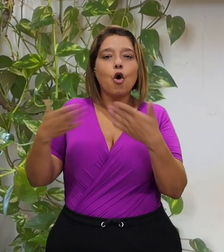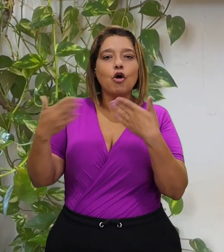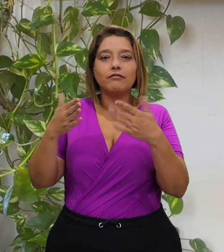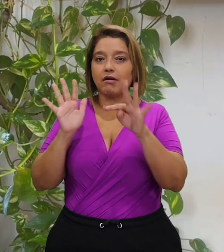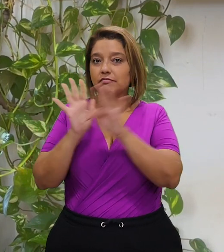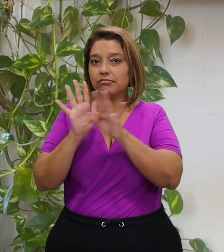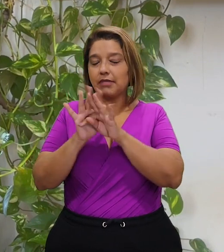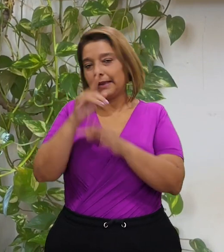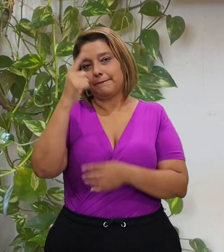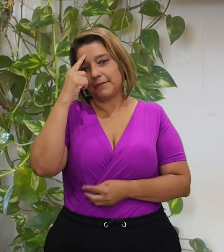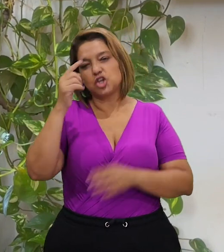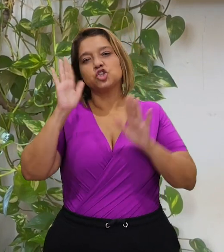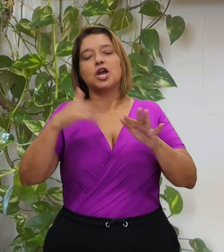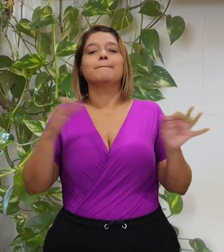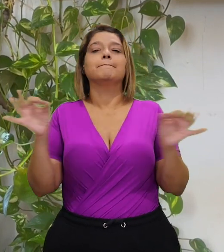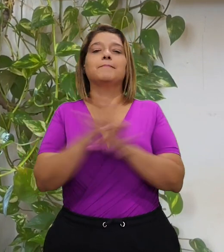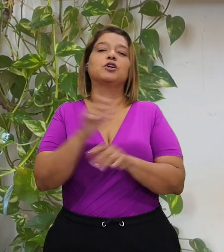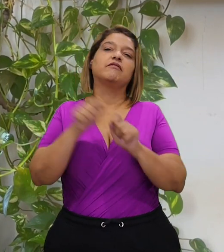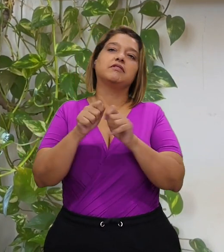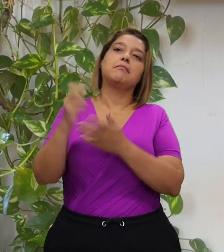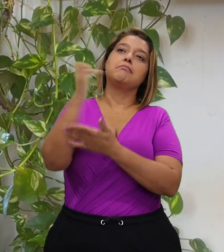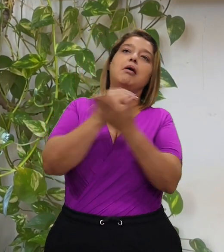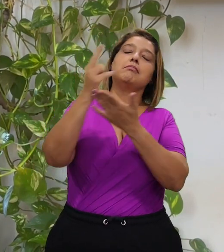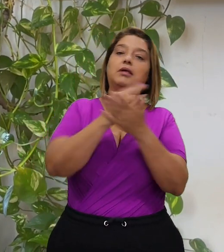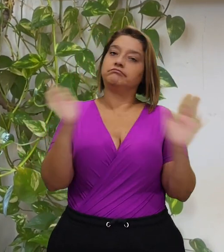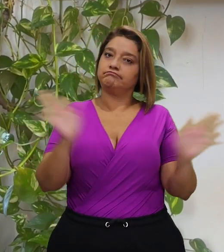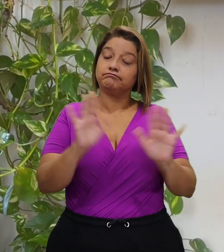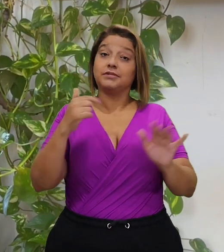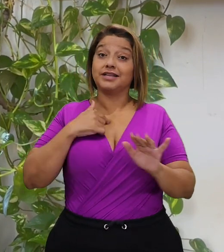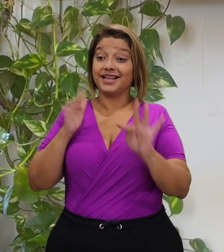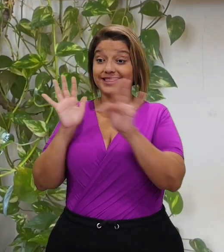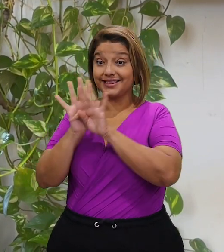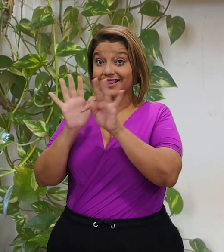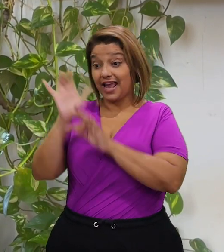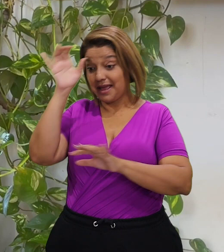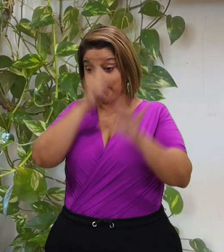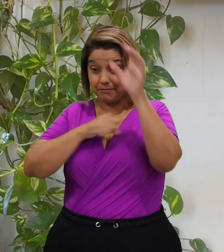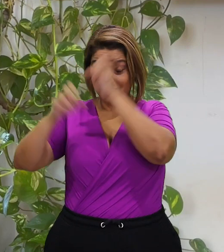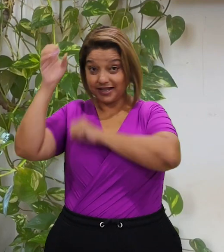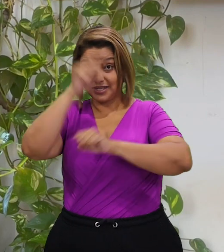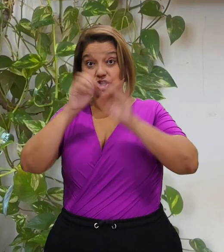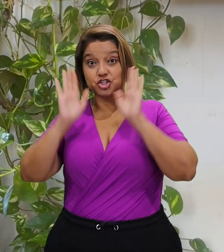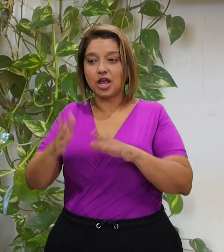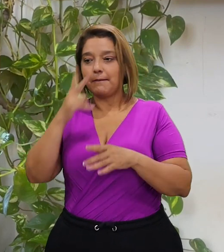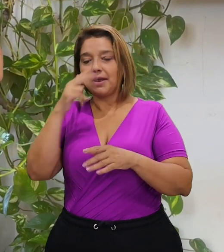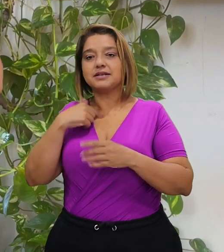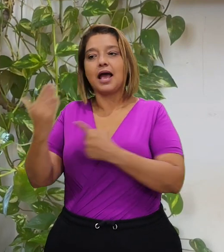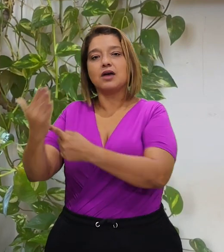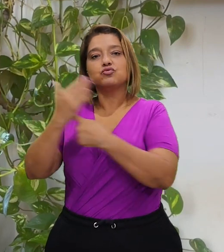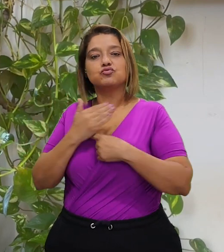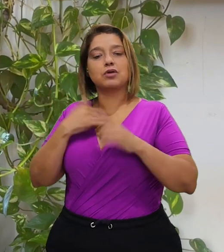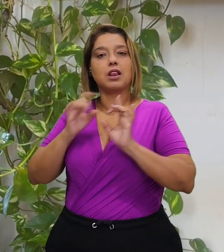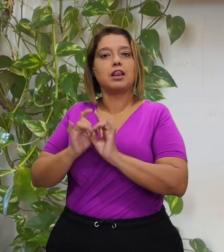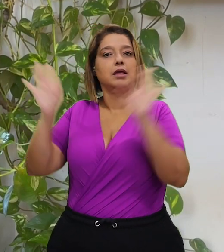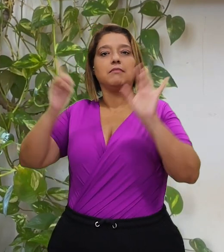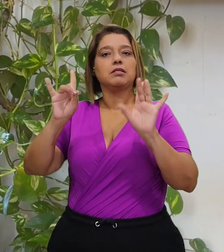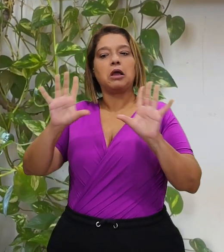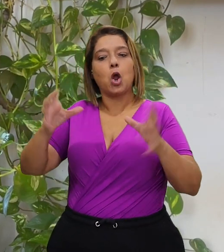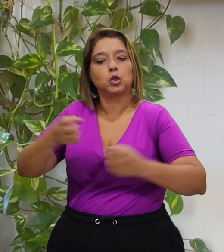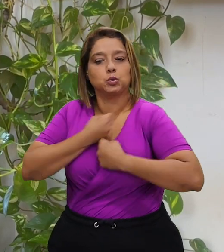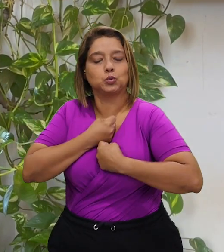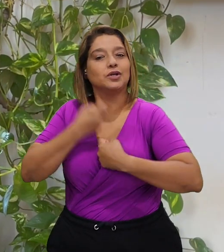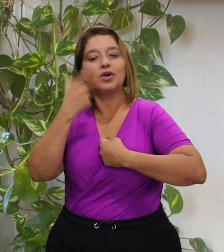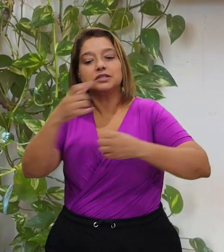não considero, né, tenho um processo criativo, é muito particular daquele momento, daquilo que o trabalho requer